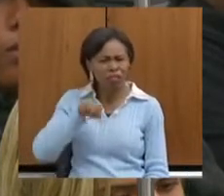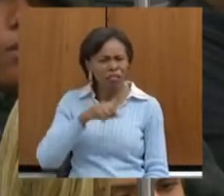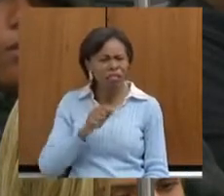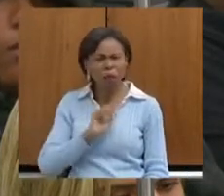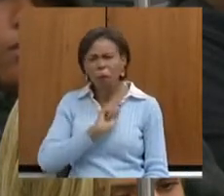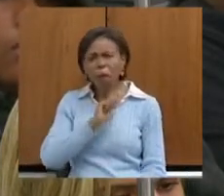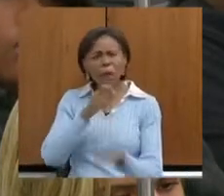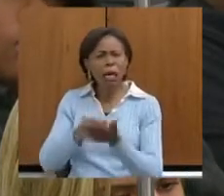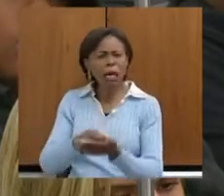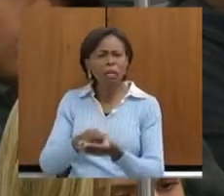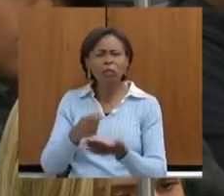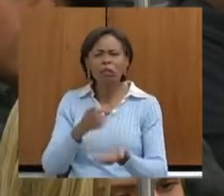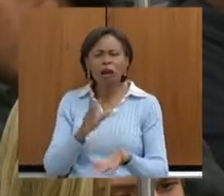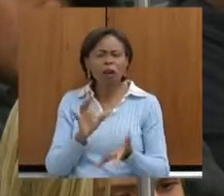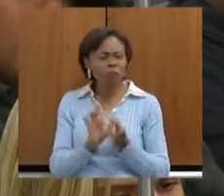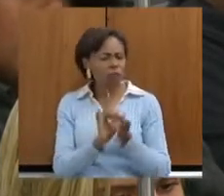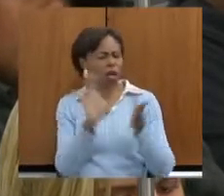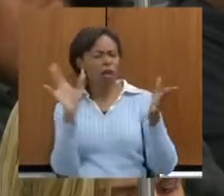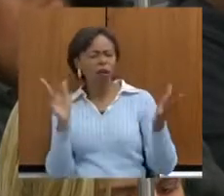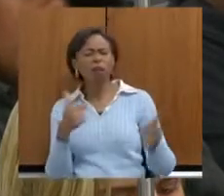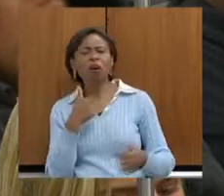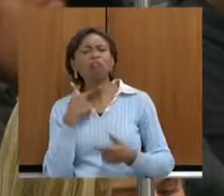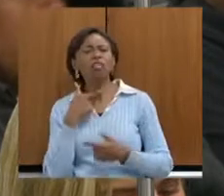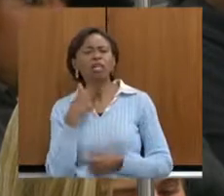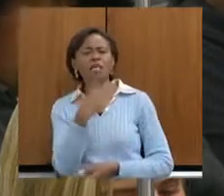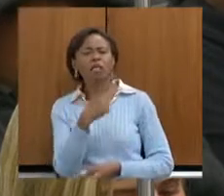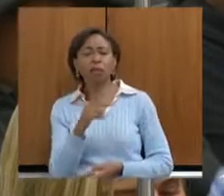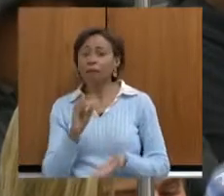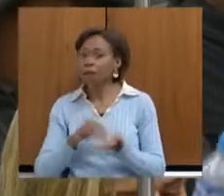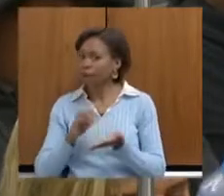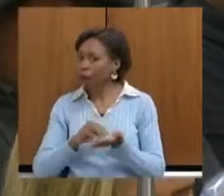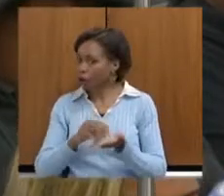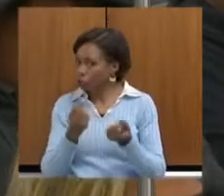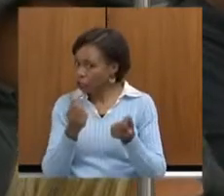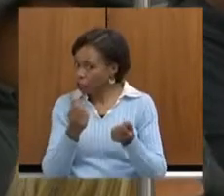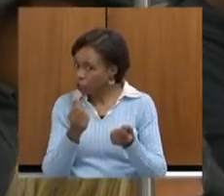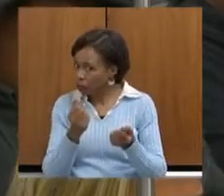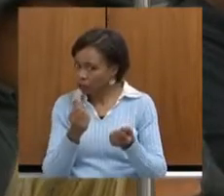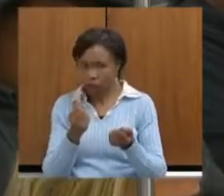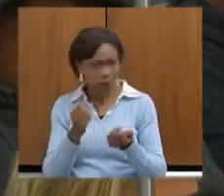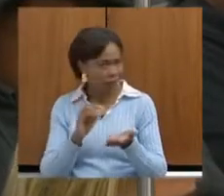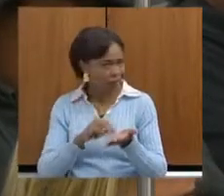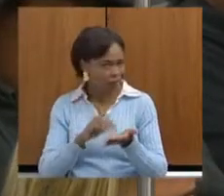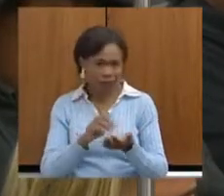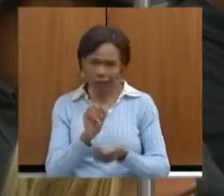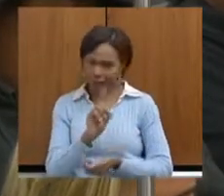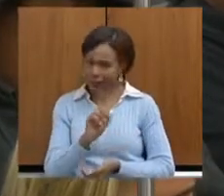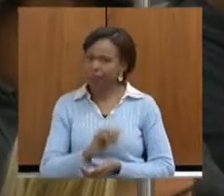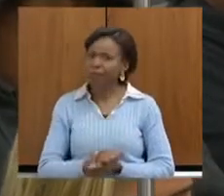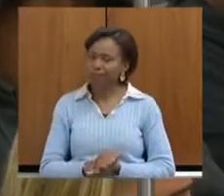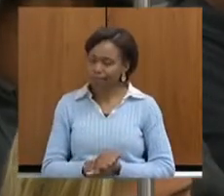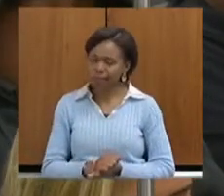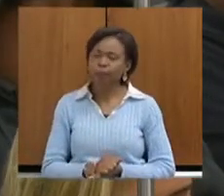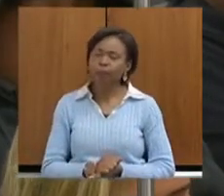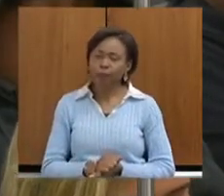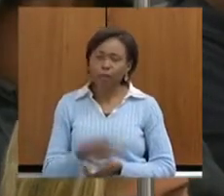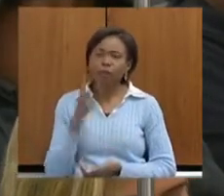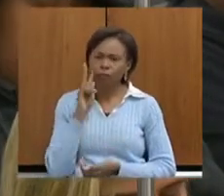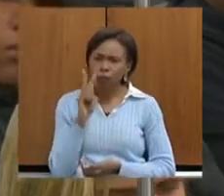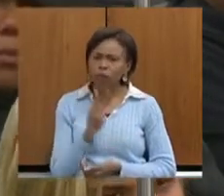quer e não é falta de dinheiro não e quando ainda ver o seguinte nós estamos sendo tanto